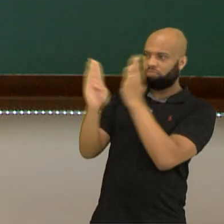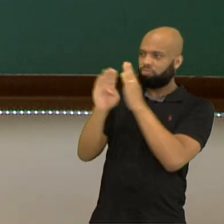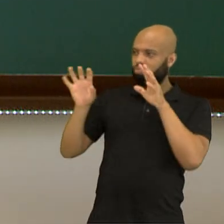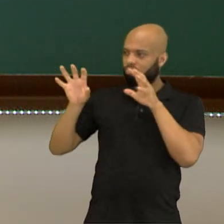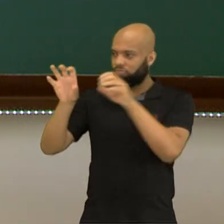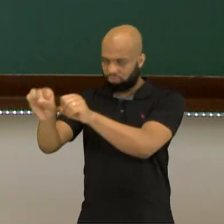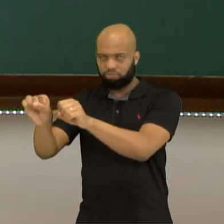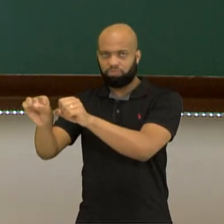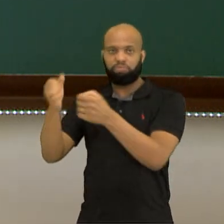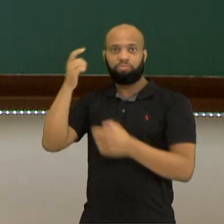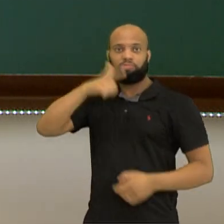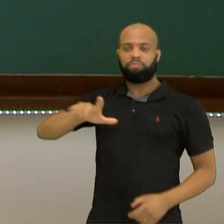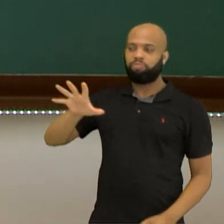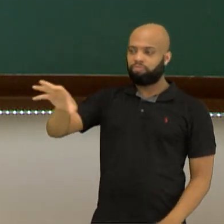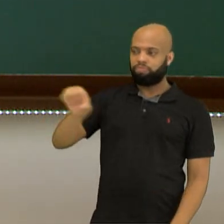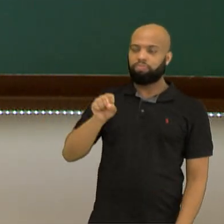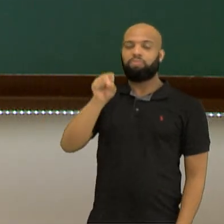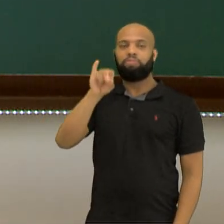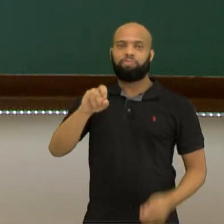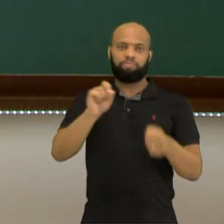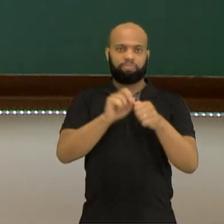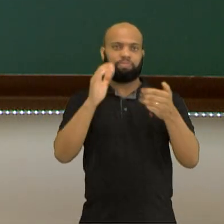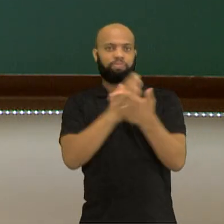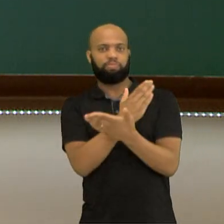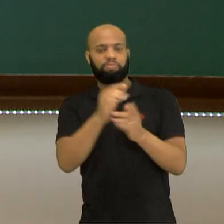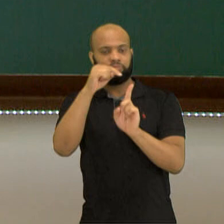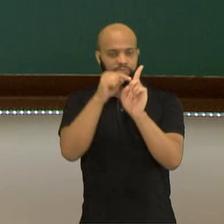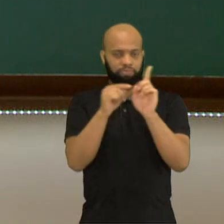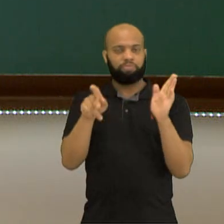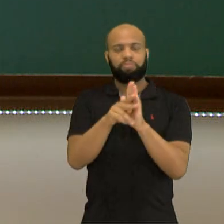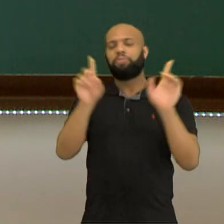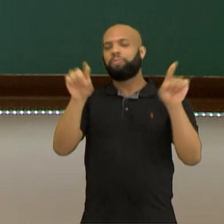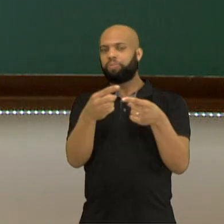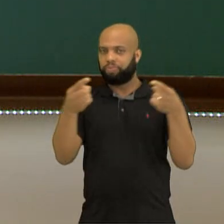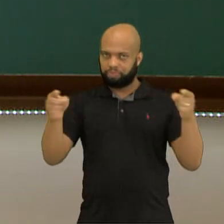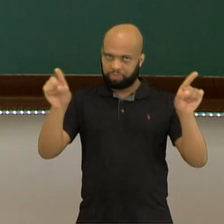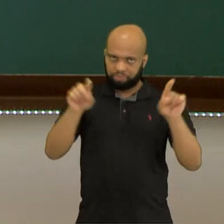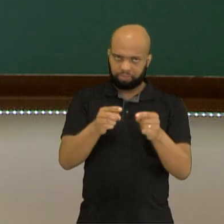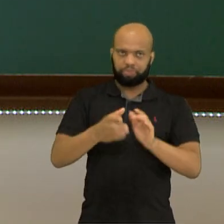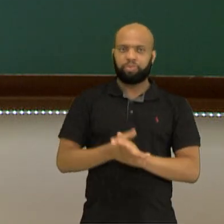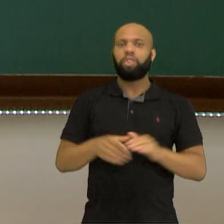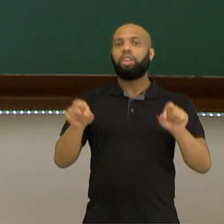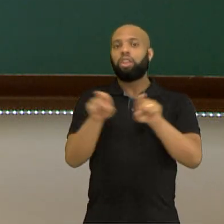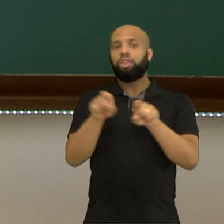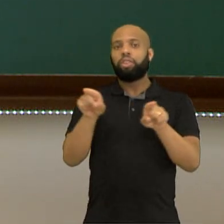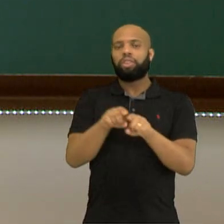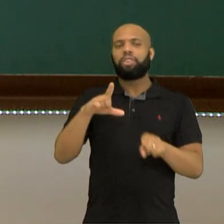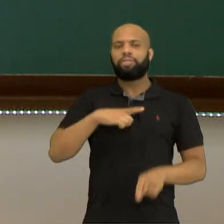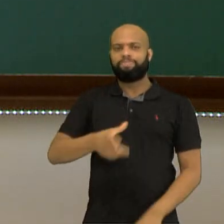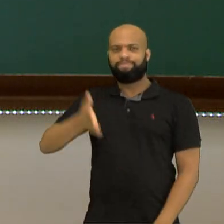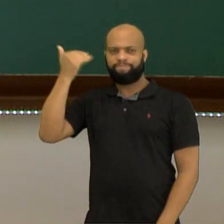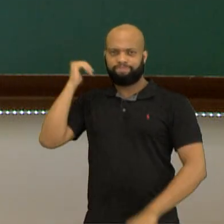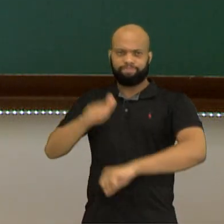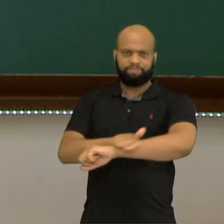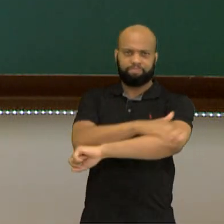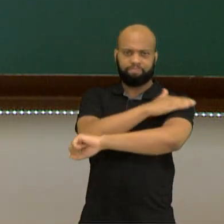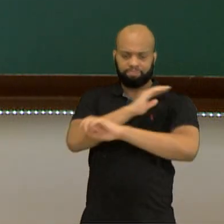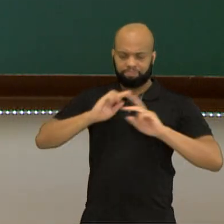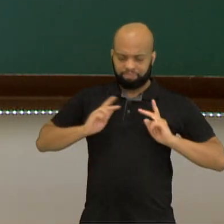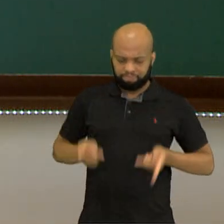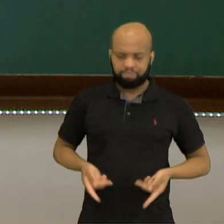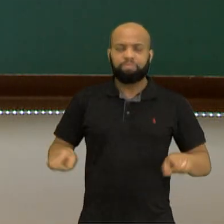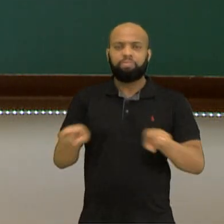seu alvo, o seu alvo. E aí, gente, inclusive os homens primitivos também